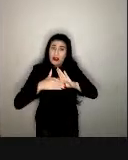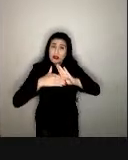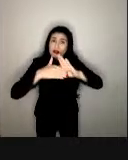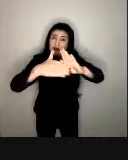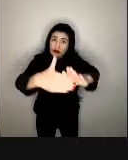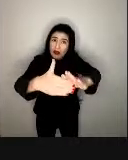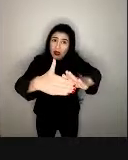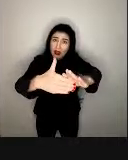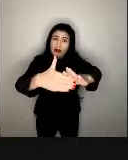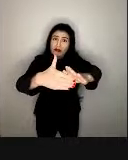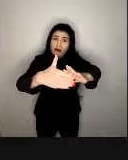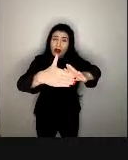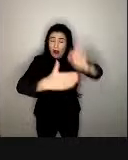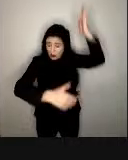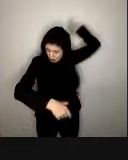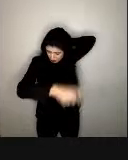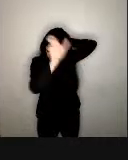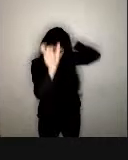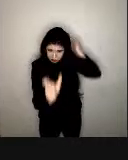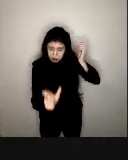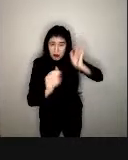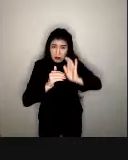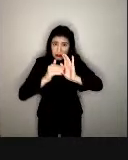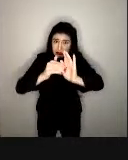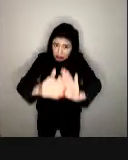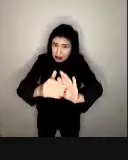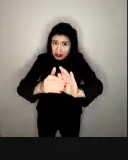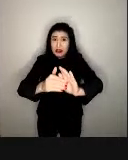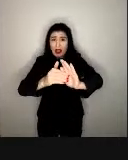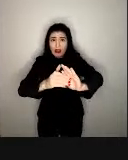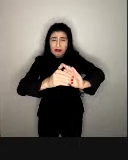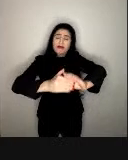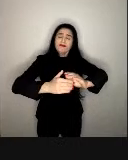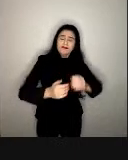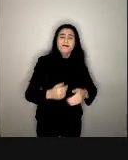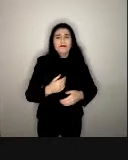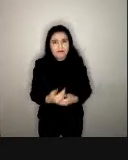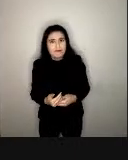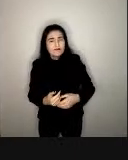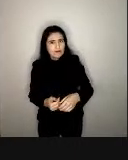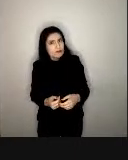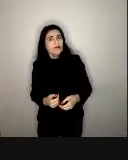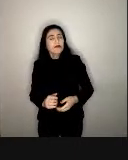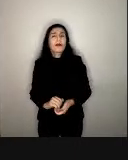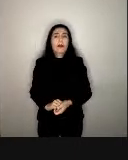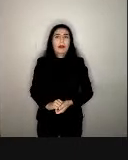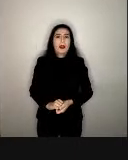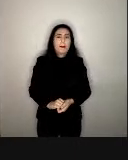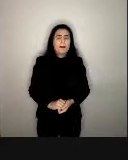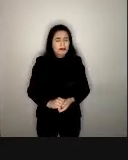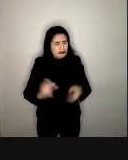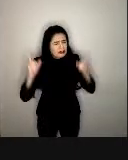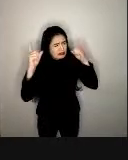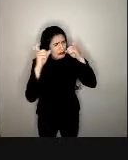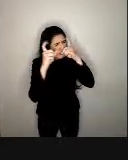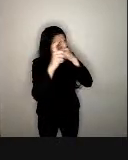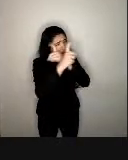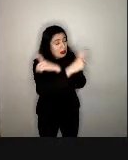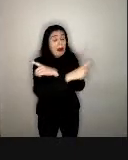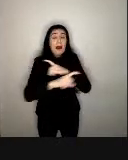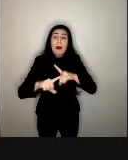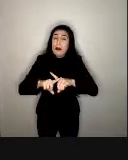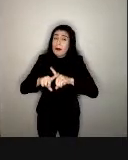toda uma história bem complicadinha. Mas um momento bastante delicado e que a gente gosta